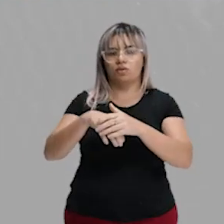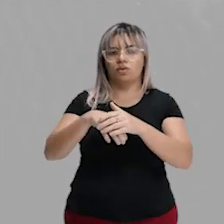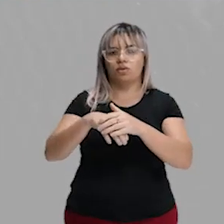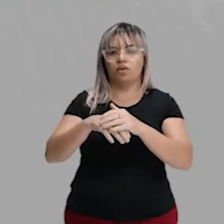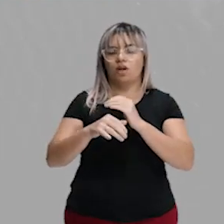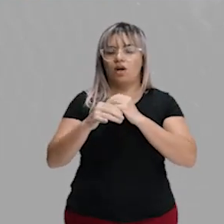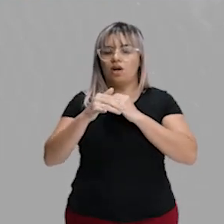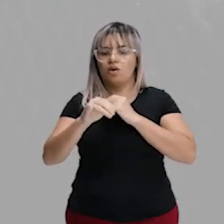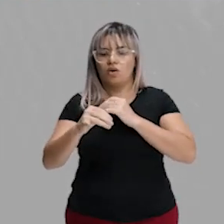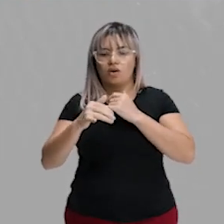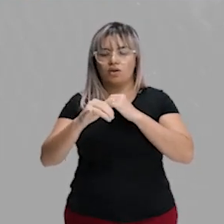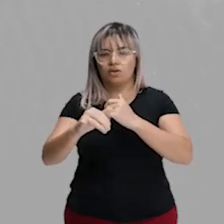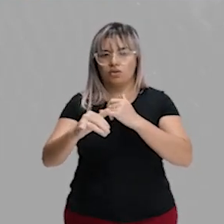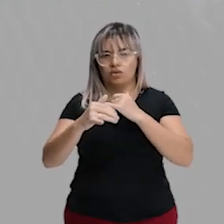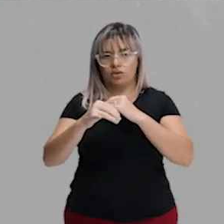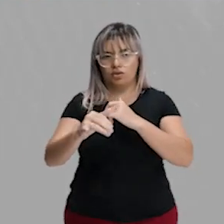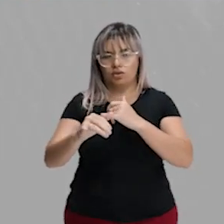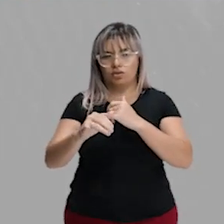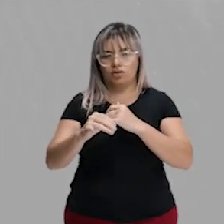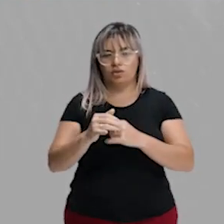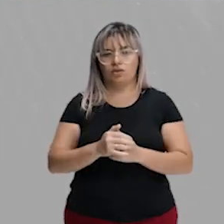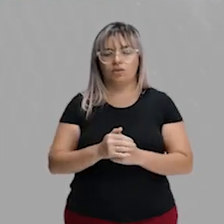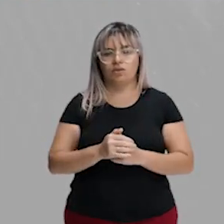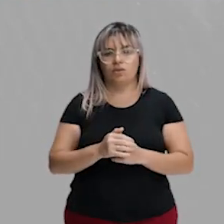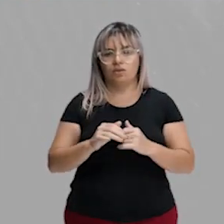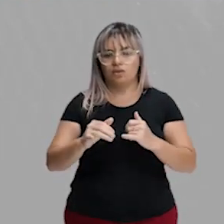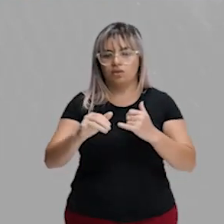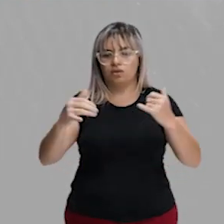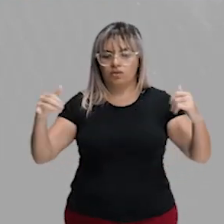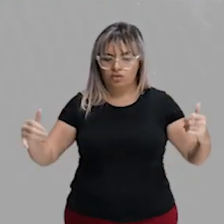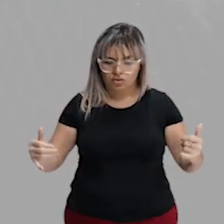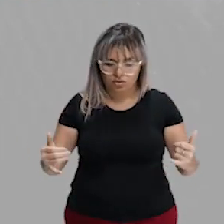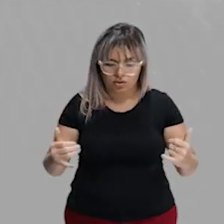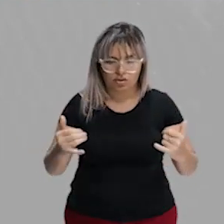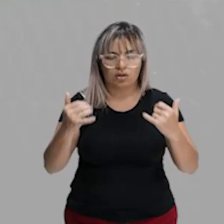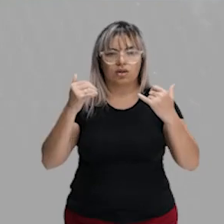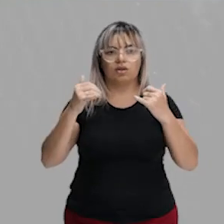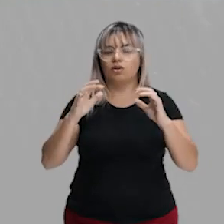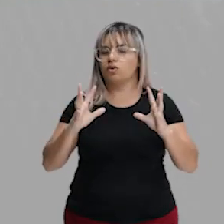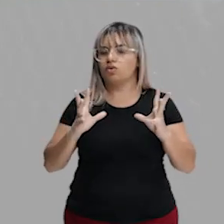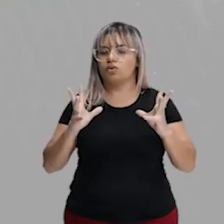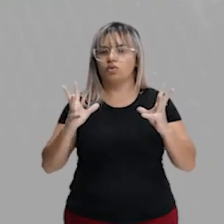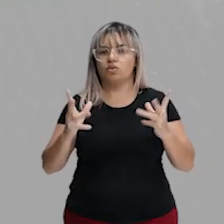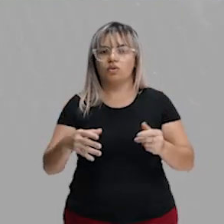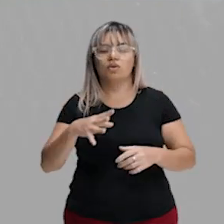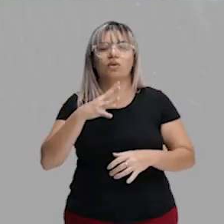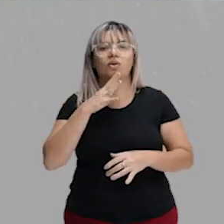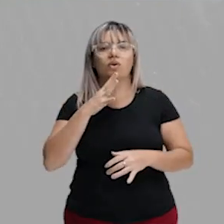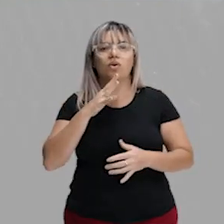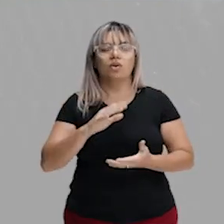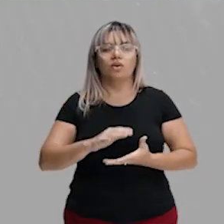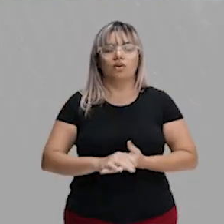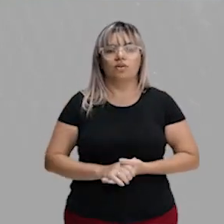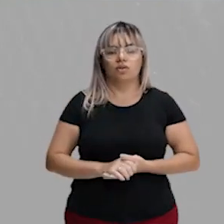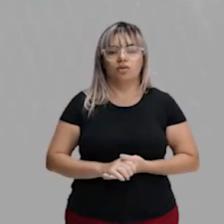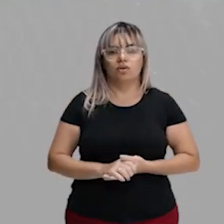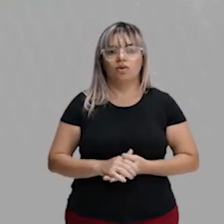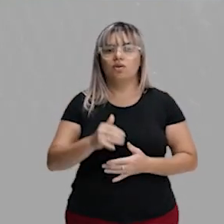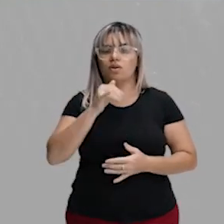conhecemos. Certo? Inclusive, a TV de vocês está ligada justamente porque lá no seu circuito tem DDP e